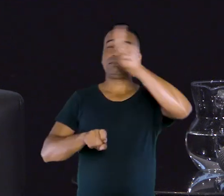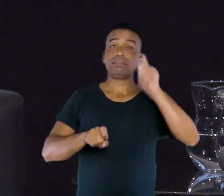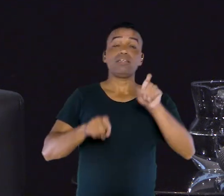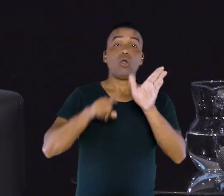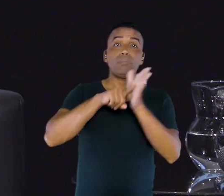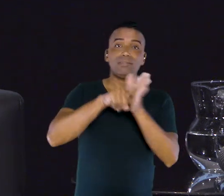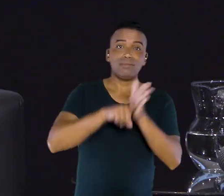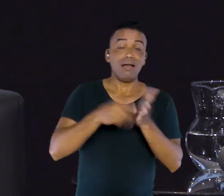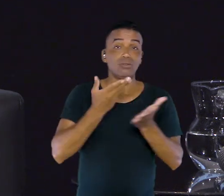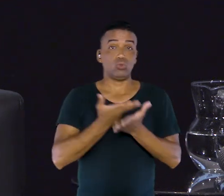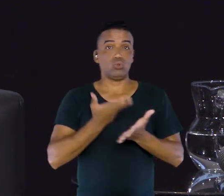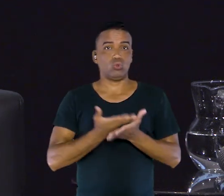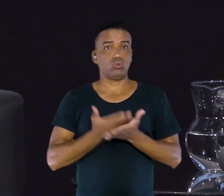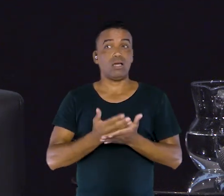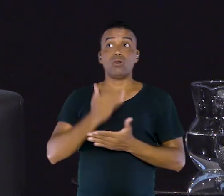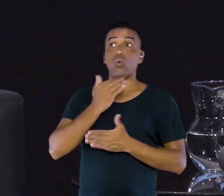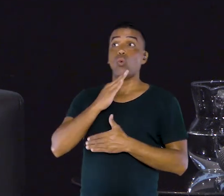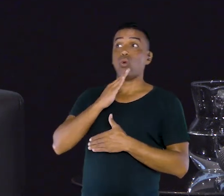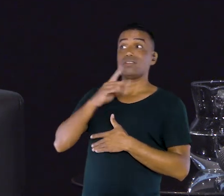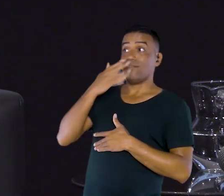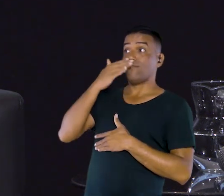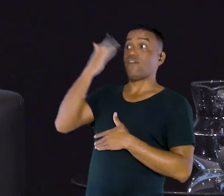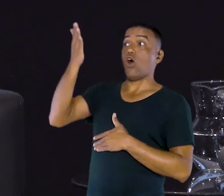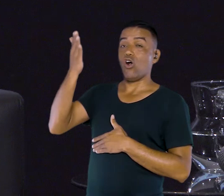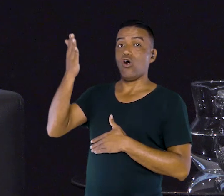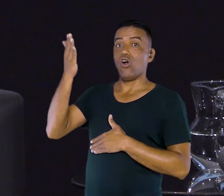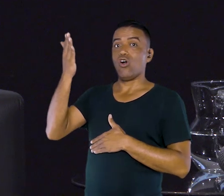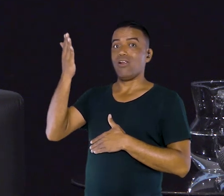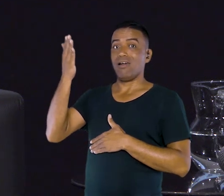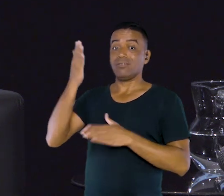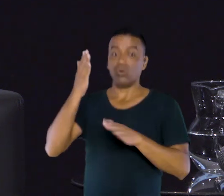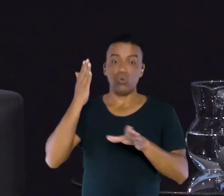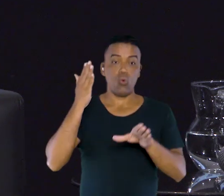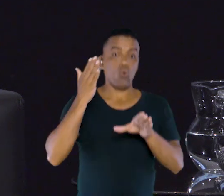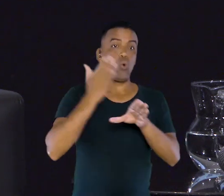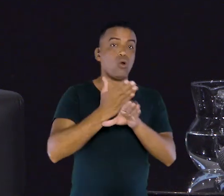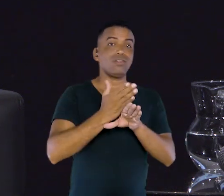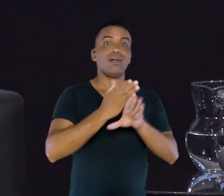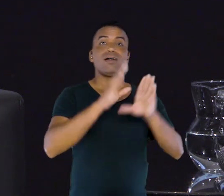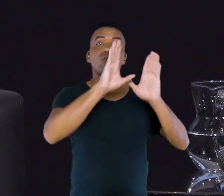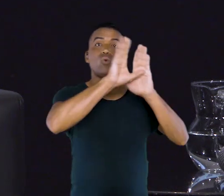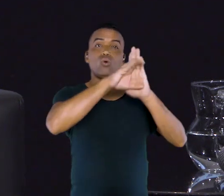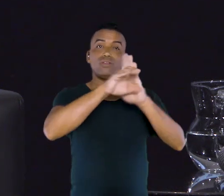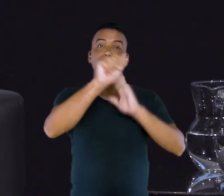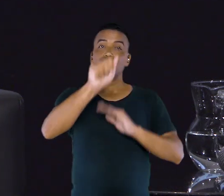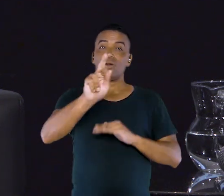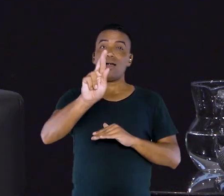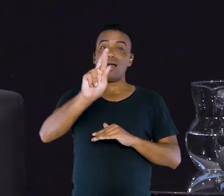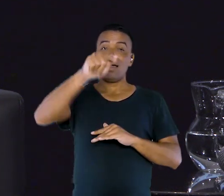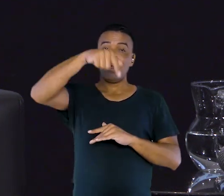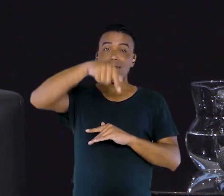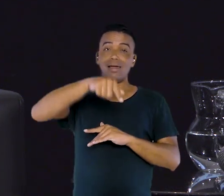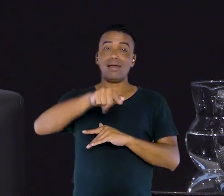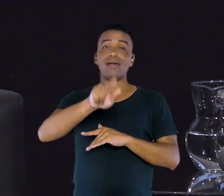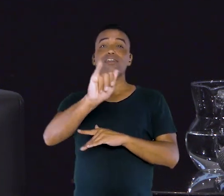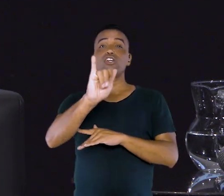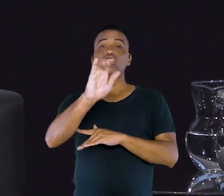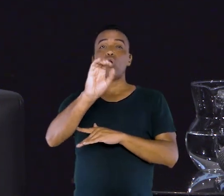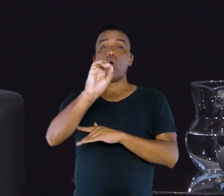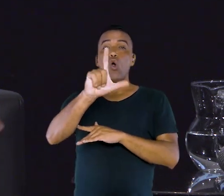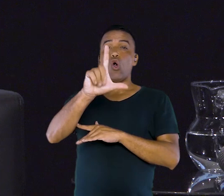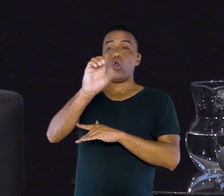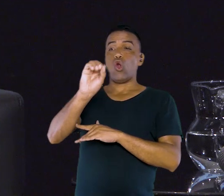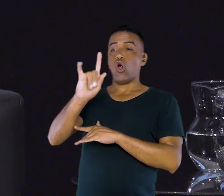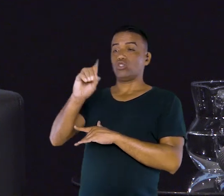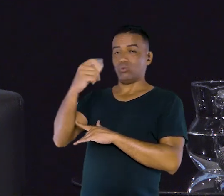a gente conhecer, que vem de fora, e a realidade que a gente estava encontrando no contexto arqueológico aqui, e chegou uma hora que,